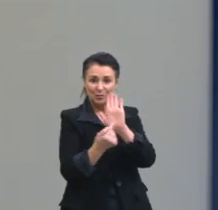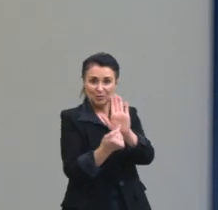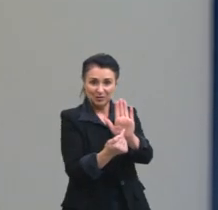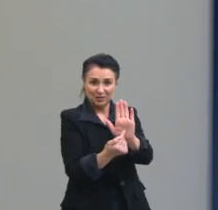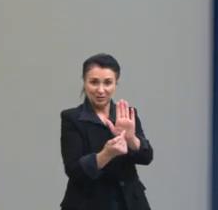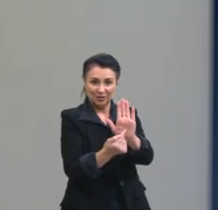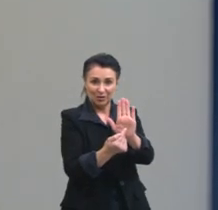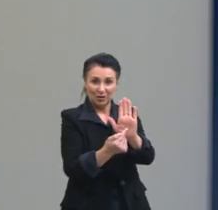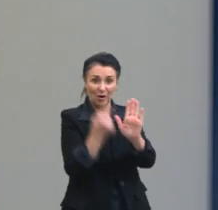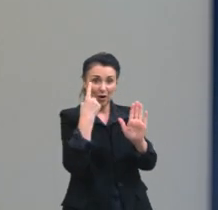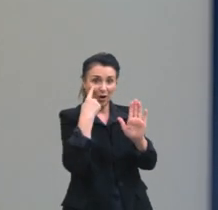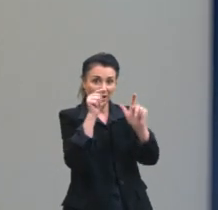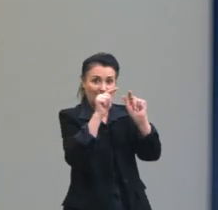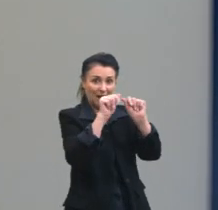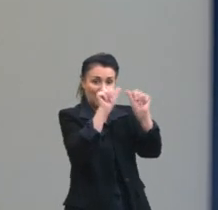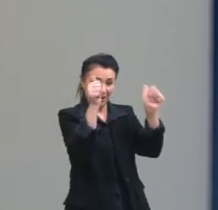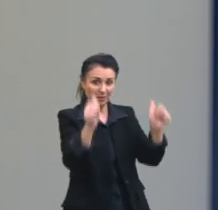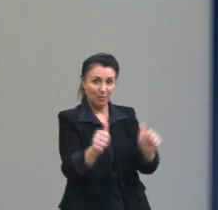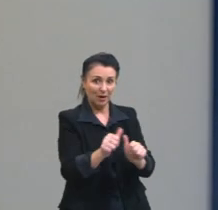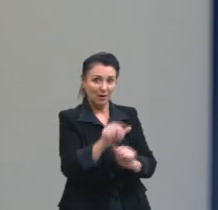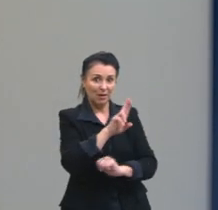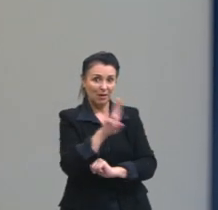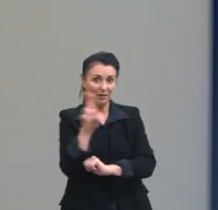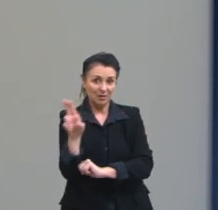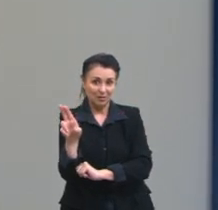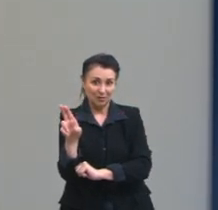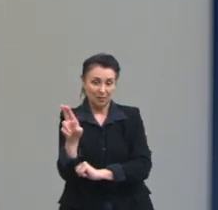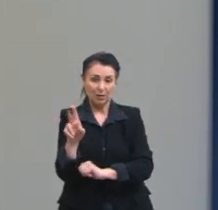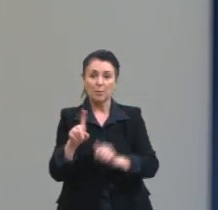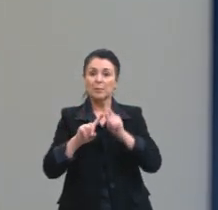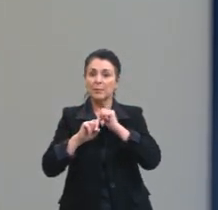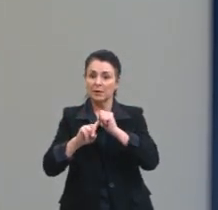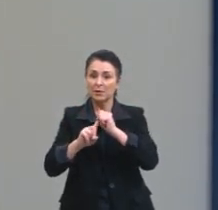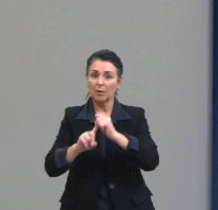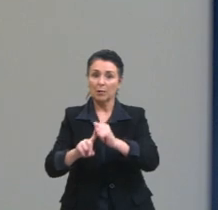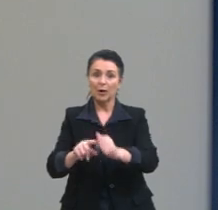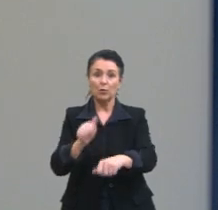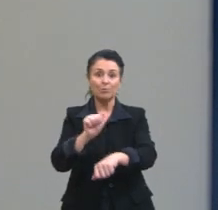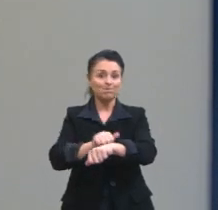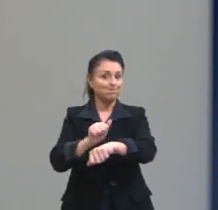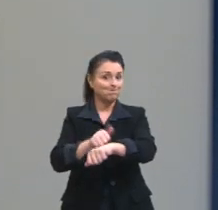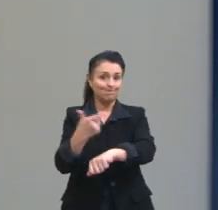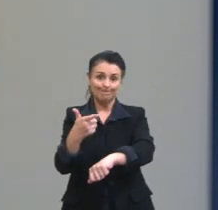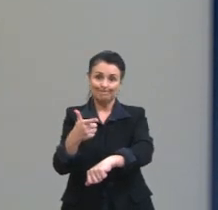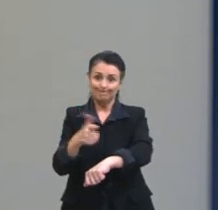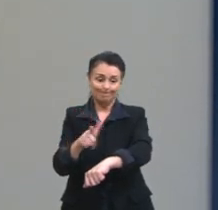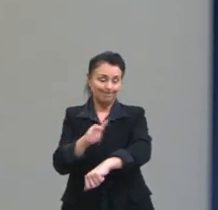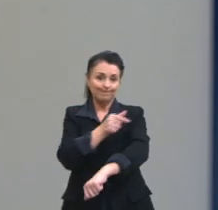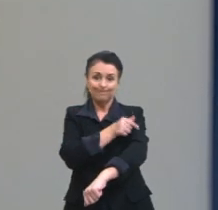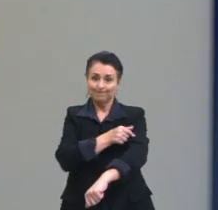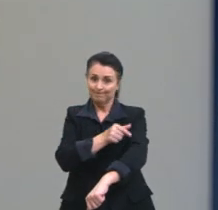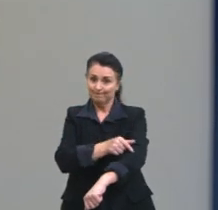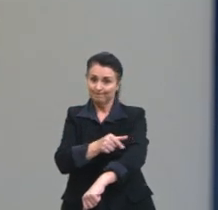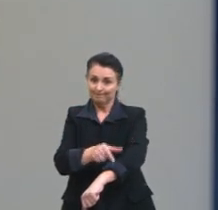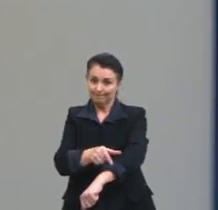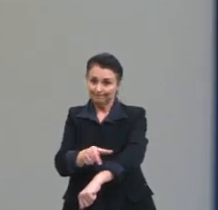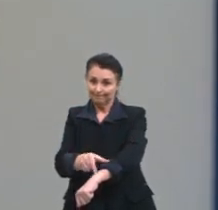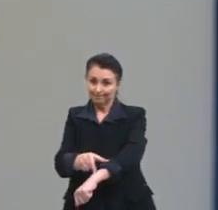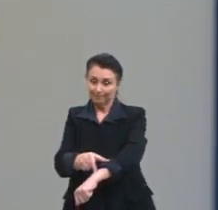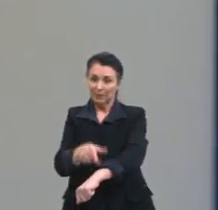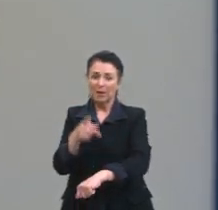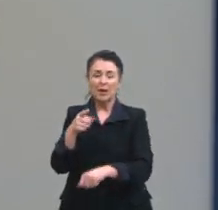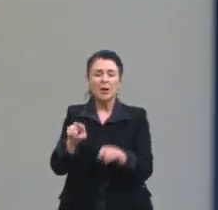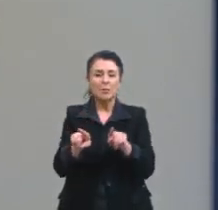datas os vertebrados e invertebrados né estão aqui aqui a gente já tem invertebrados